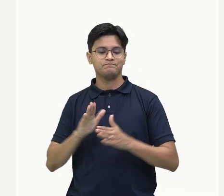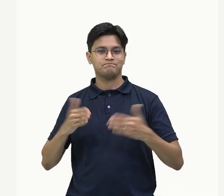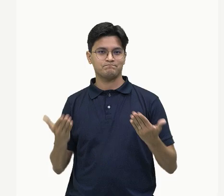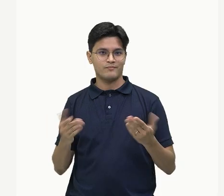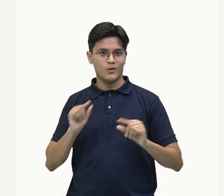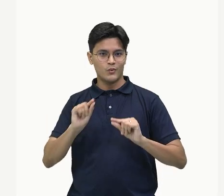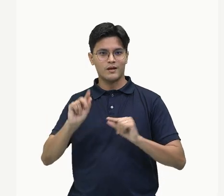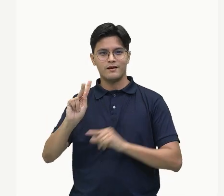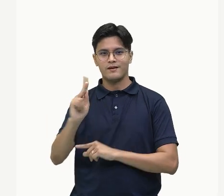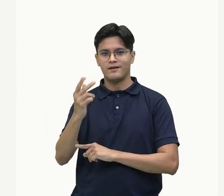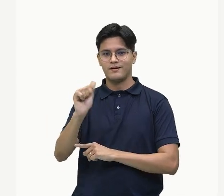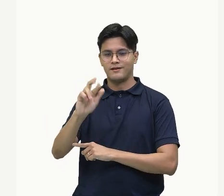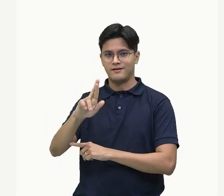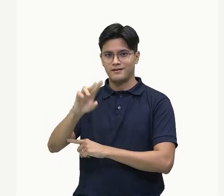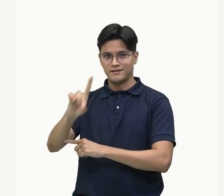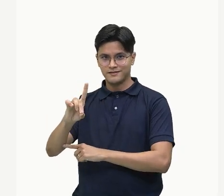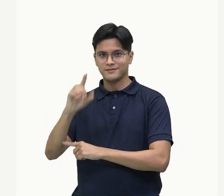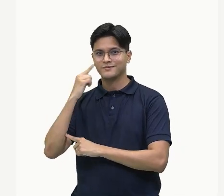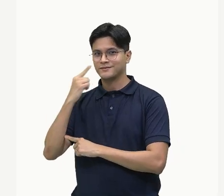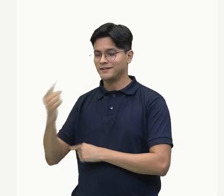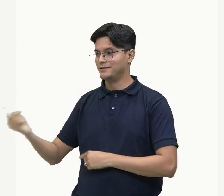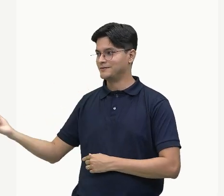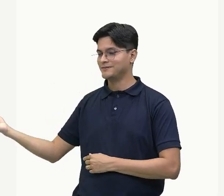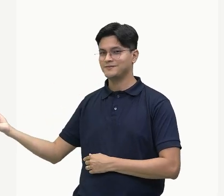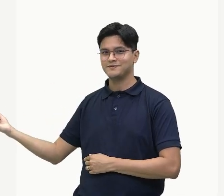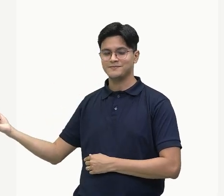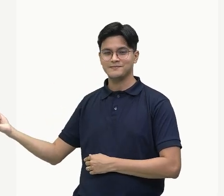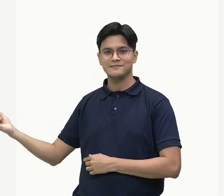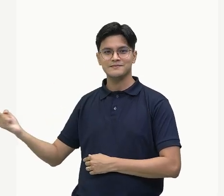a algo que é duro, tá?